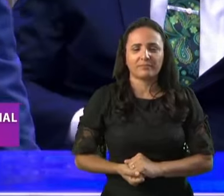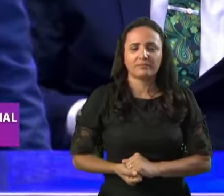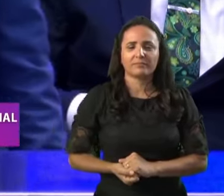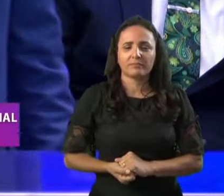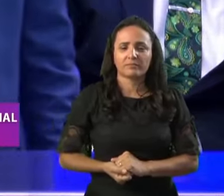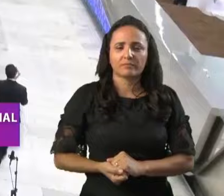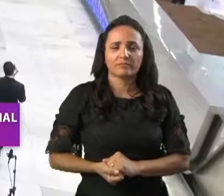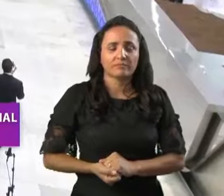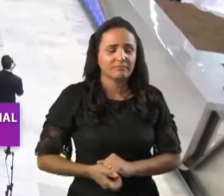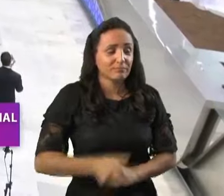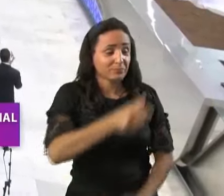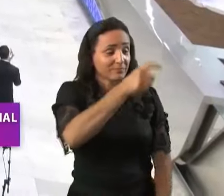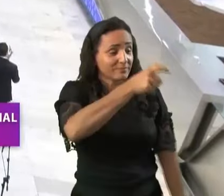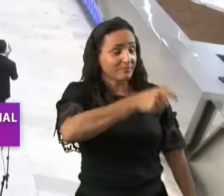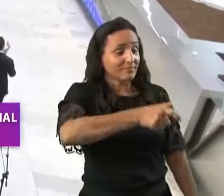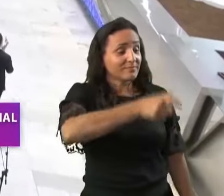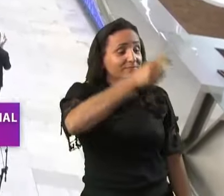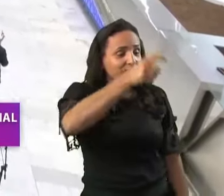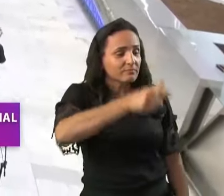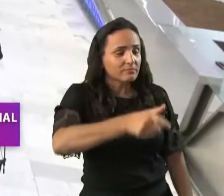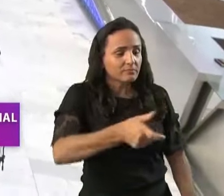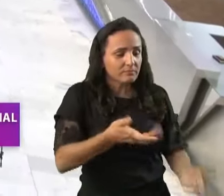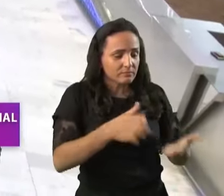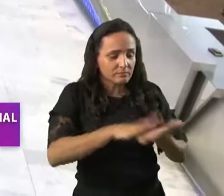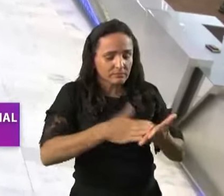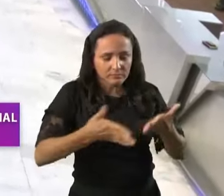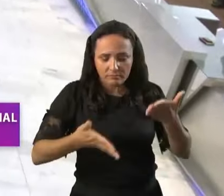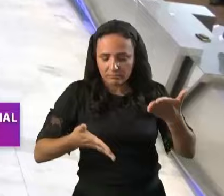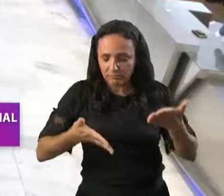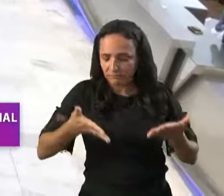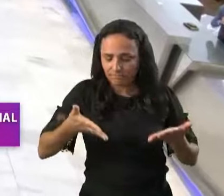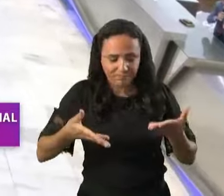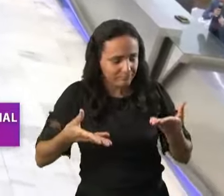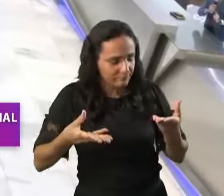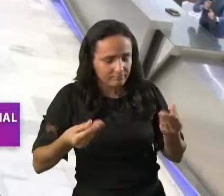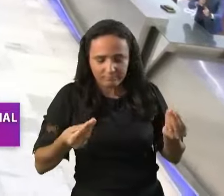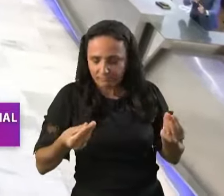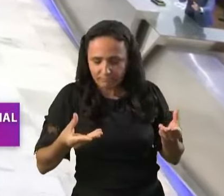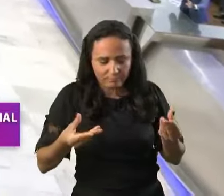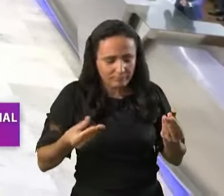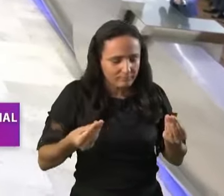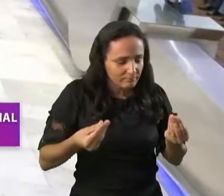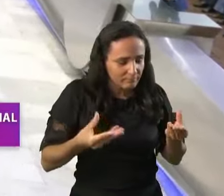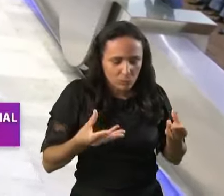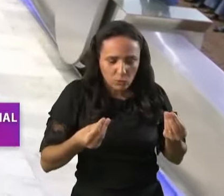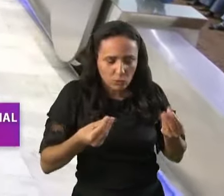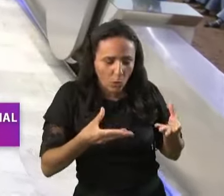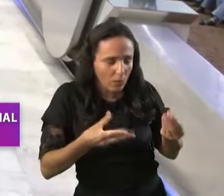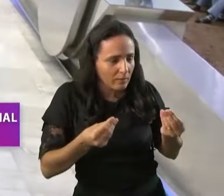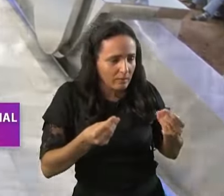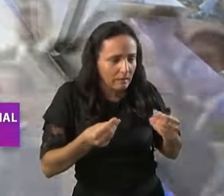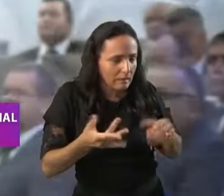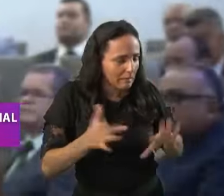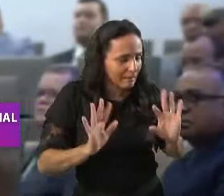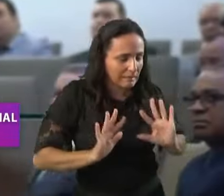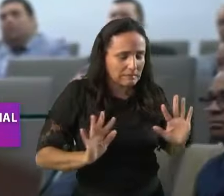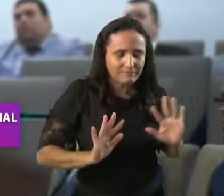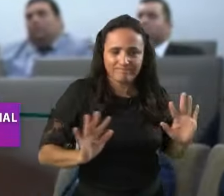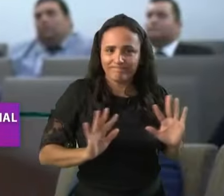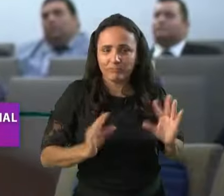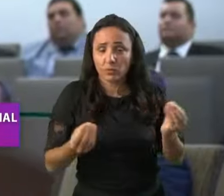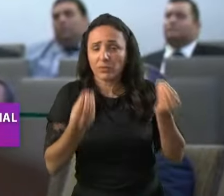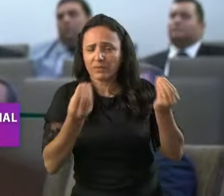O que adianta ter as mãos e não poder tocar? O